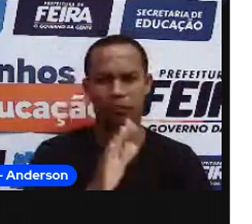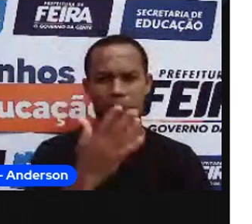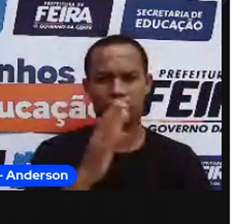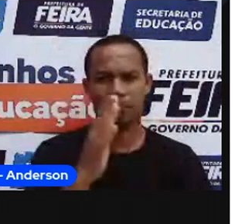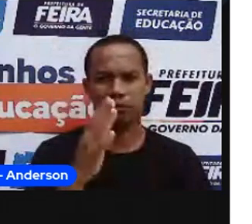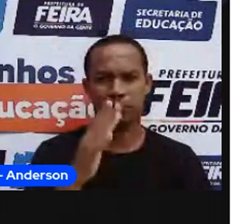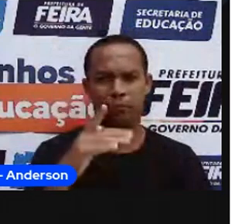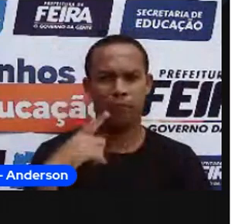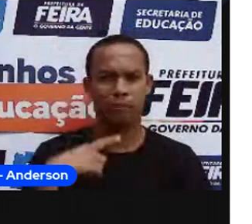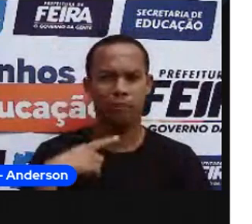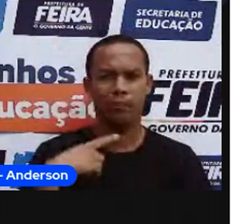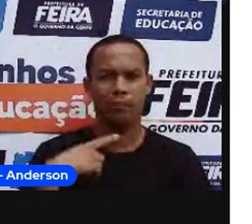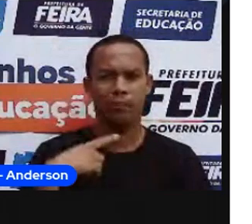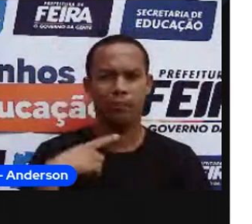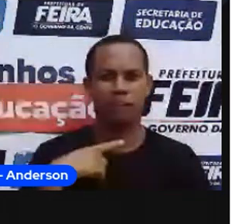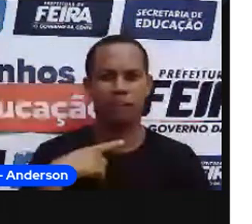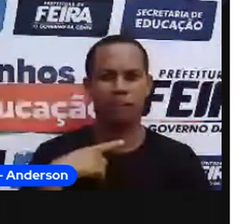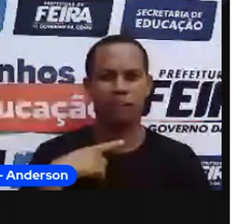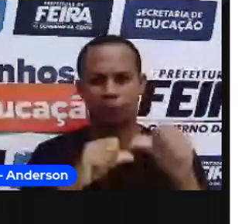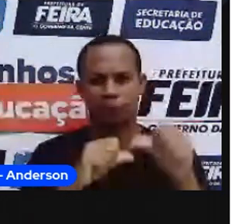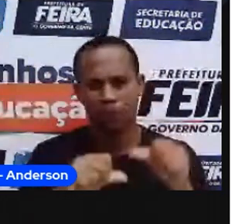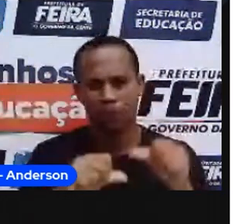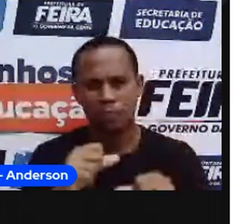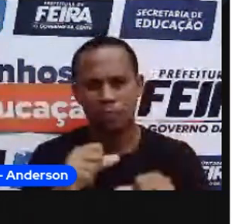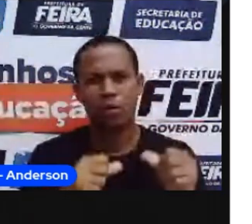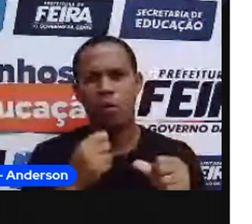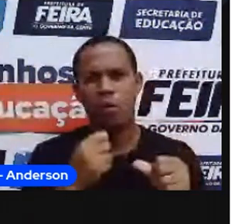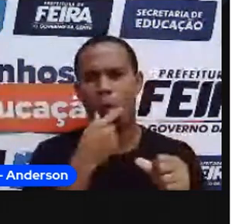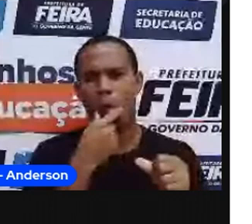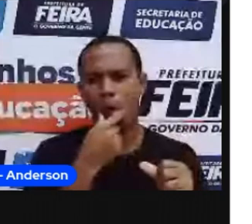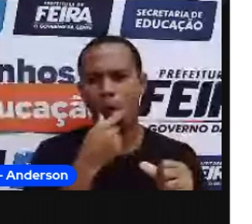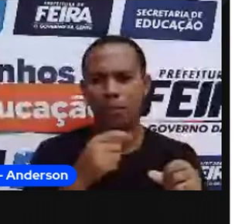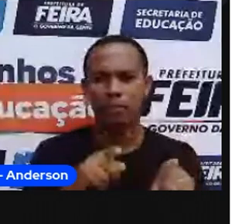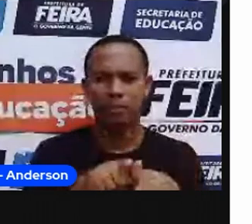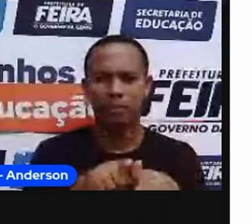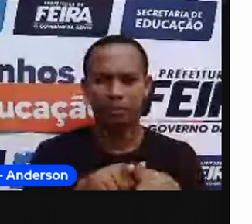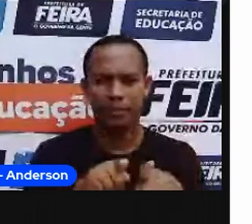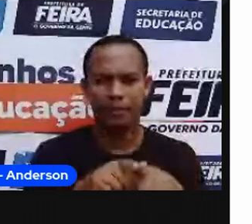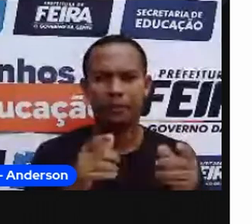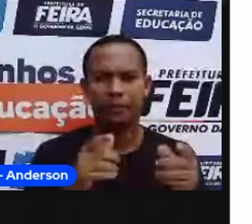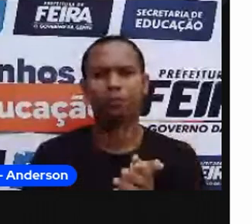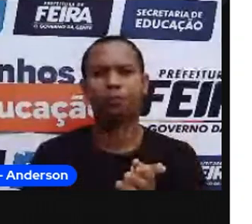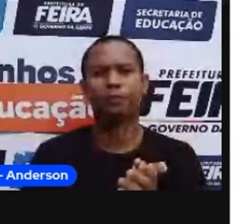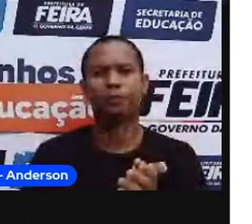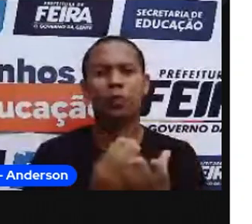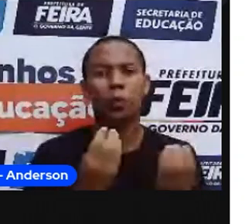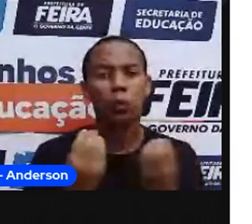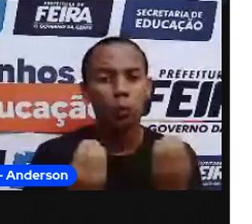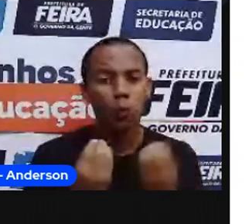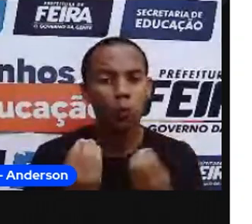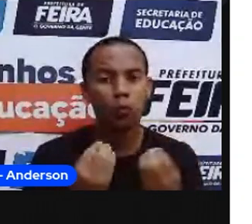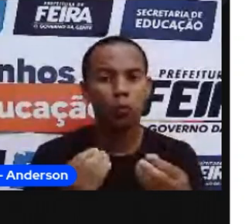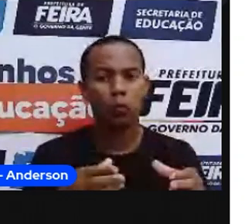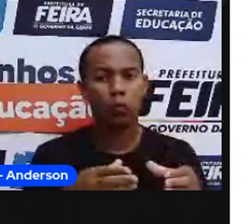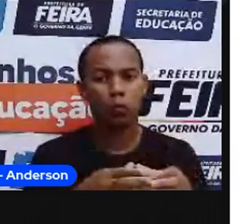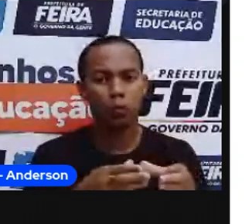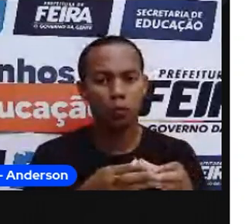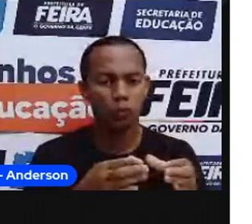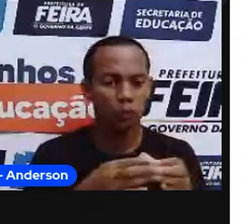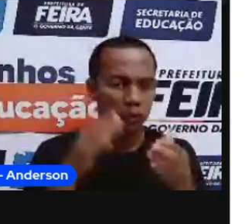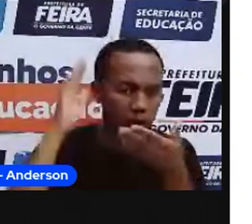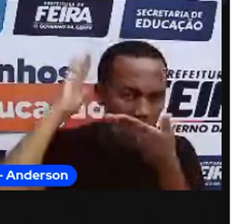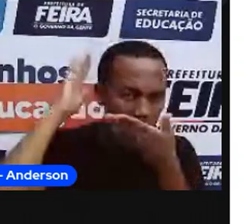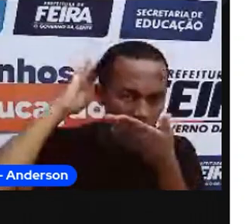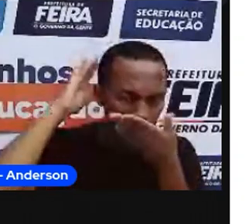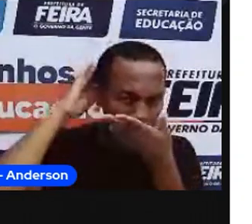suas características transformadas pelo homem. E graças, né, aos modos indígenas de cuidar da terra,